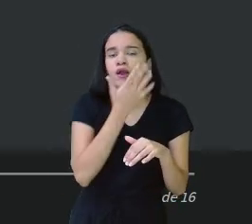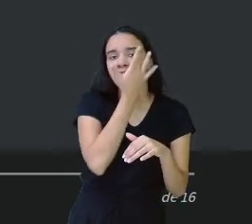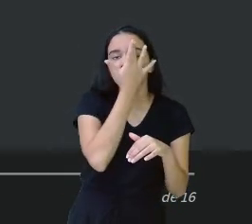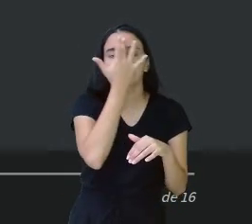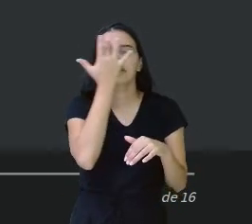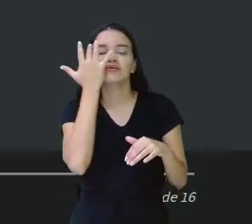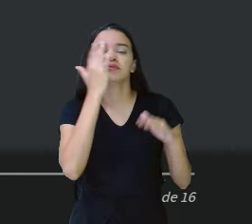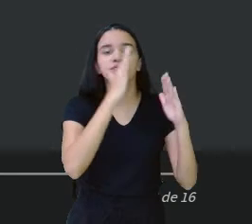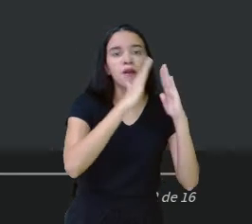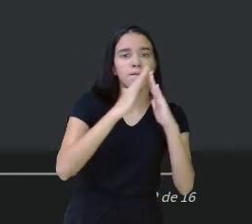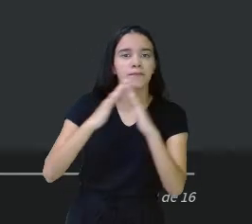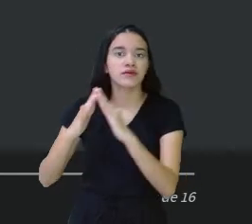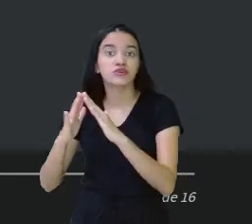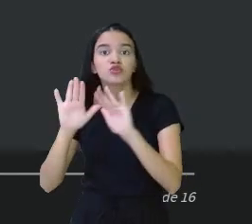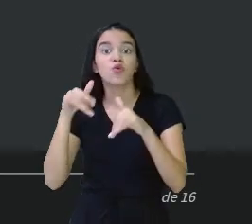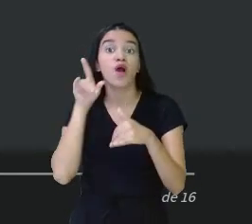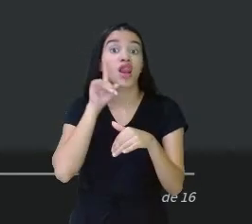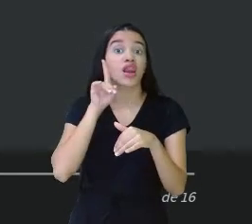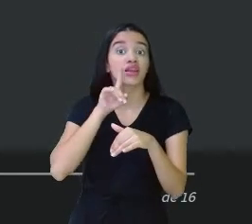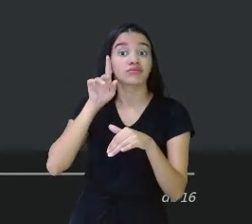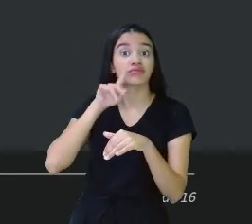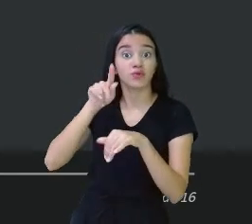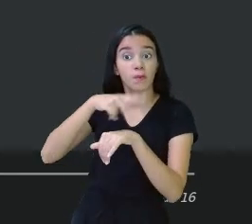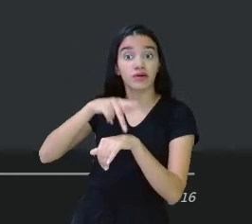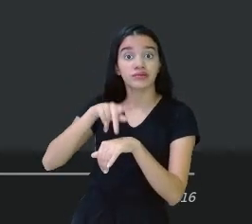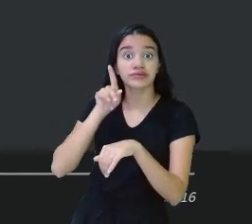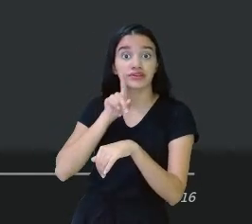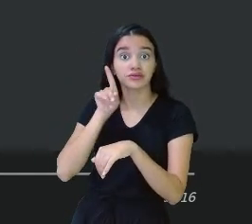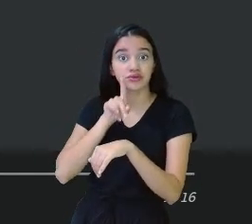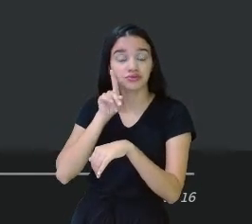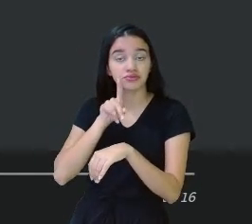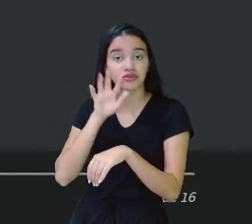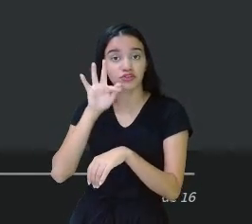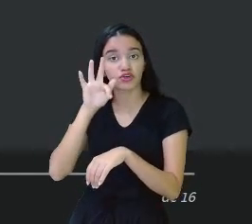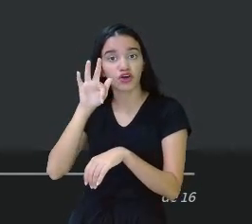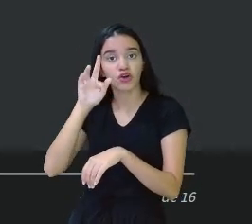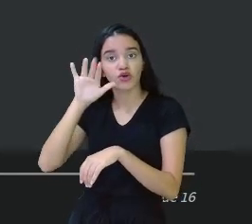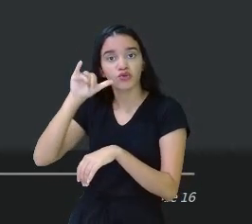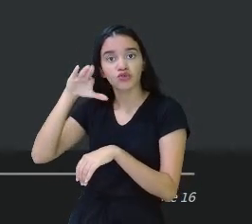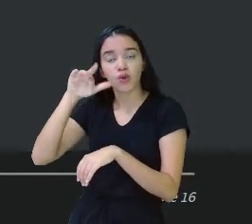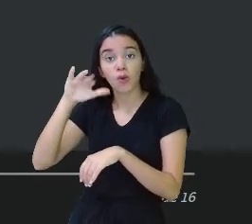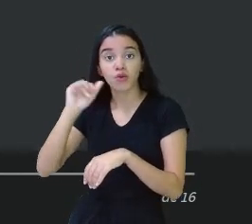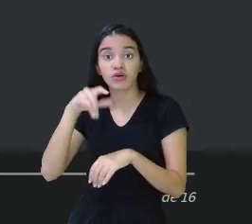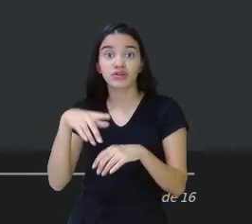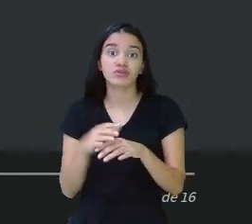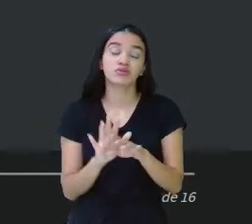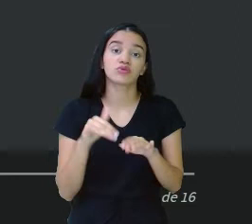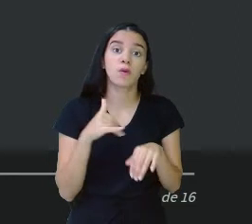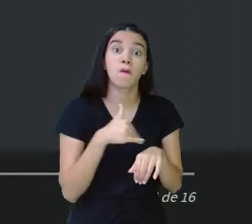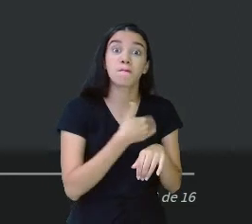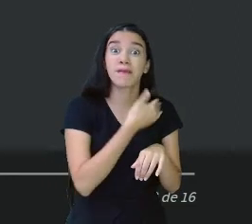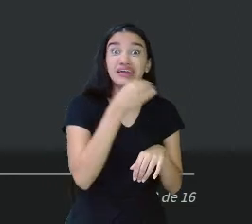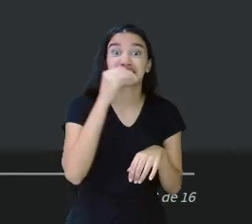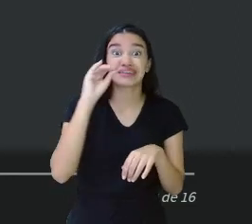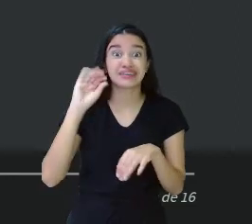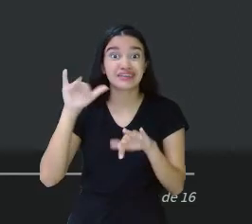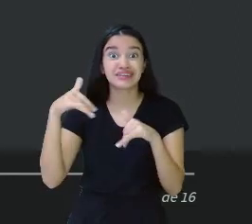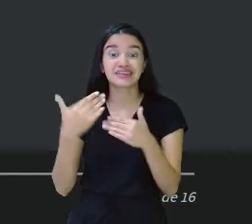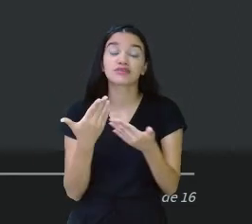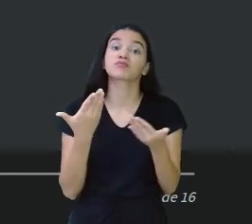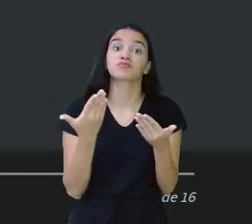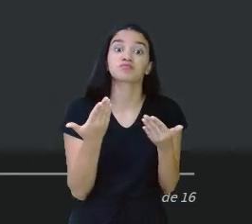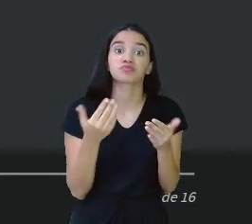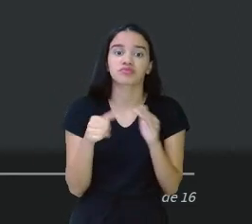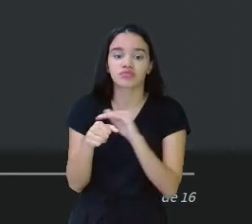autoridades em alerta na Flórida, Estados Unidos. Na verdade, são centenas deles. Os caramujos gigantes